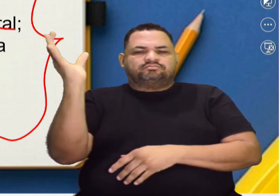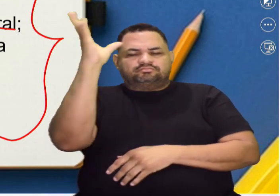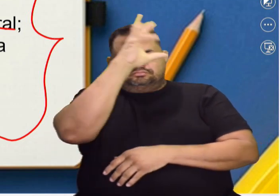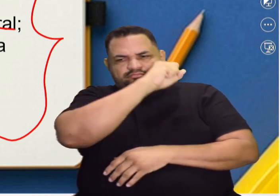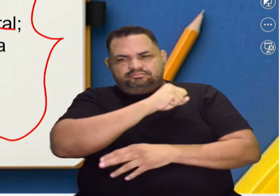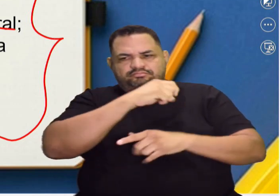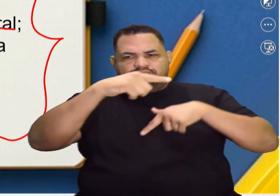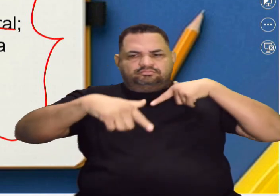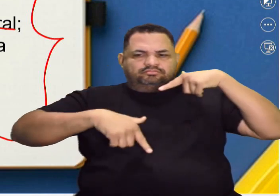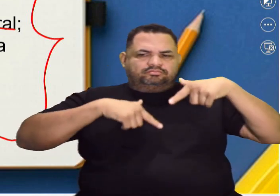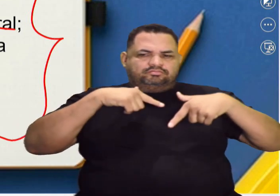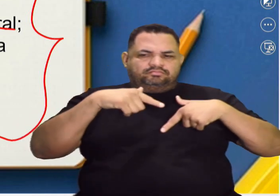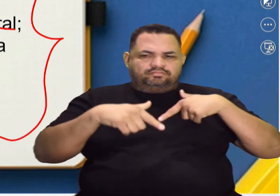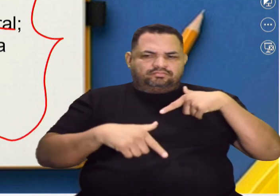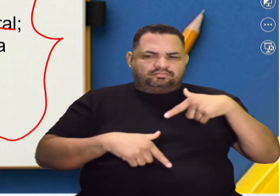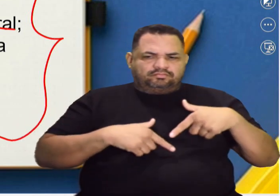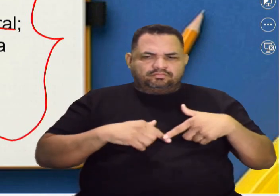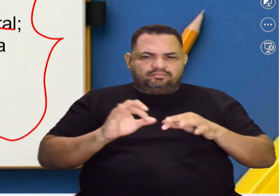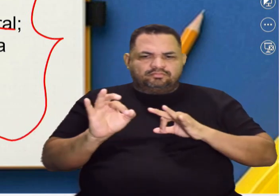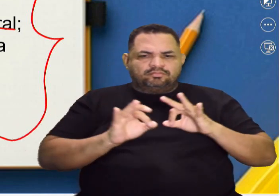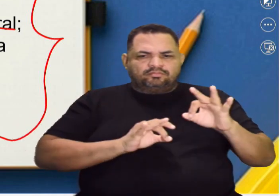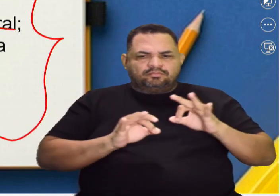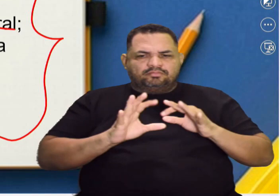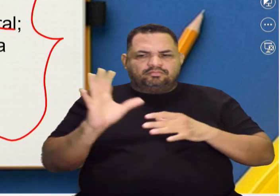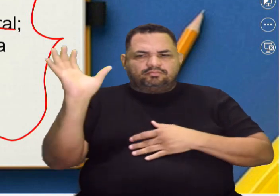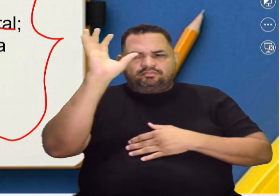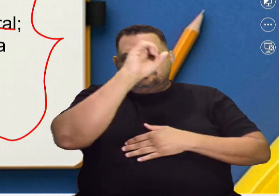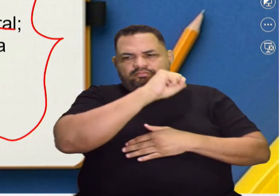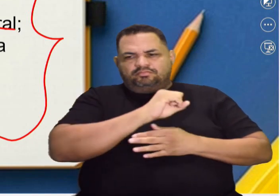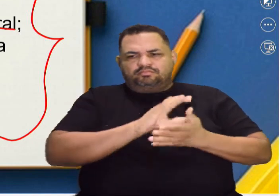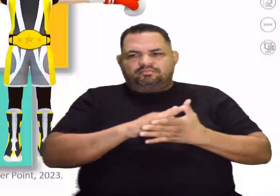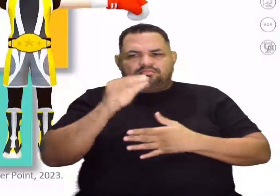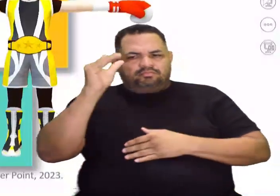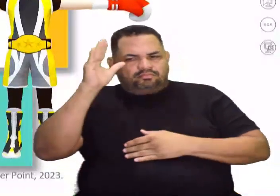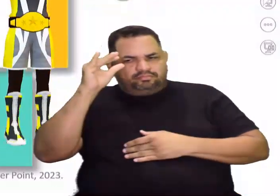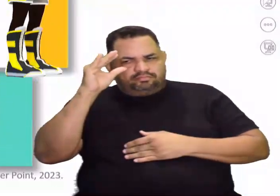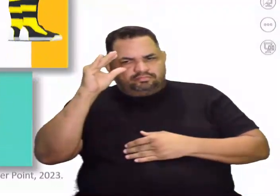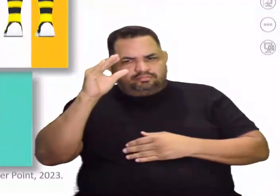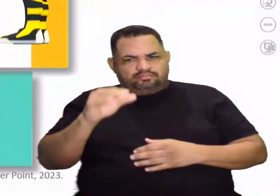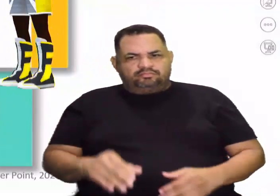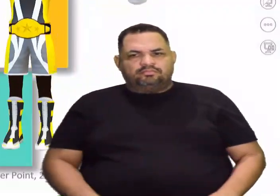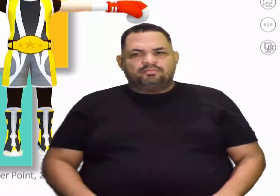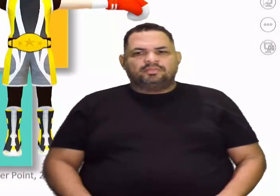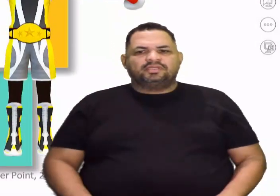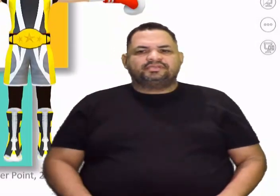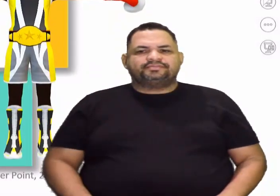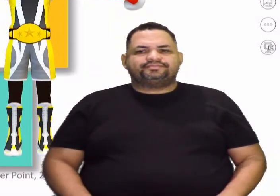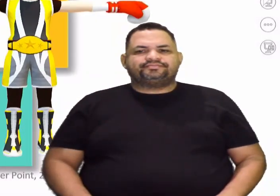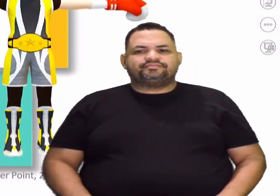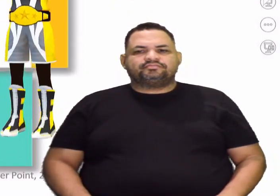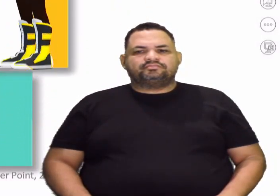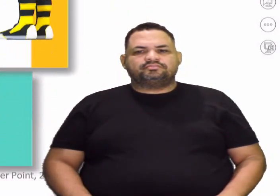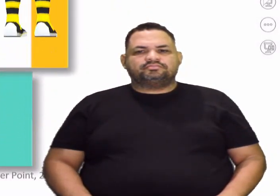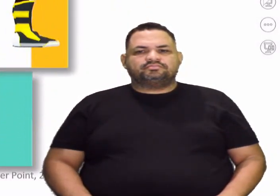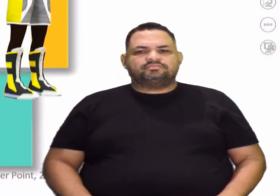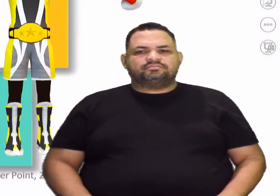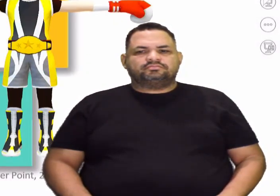né? Trabalhar, construir um aprendizado bem interessante. Agora sim,